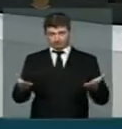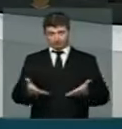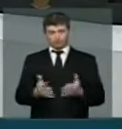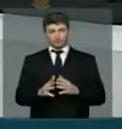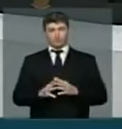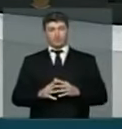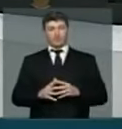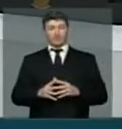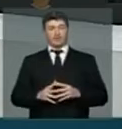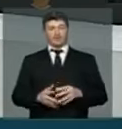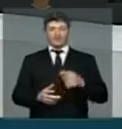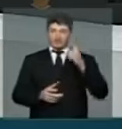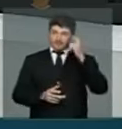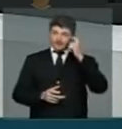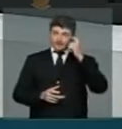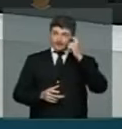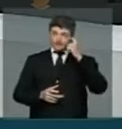para